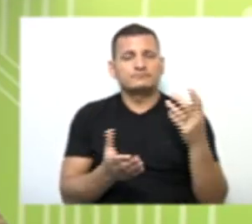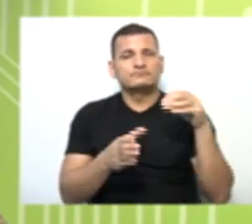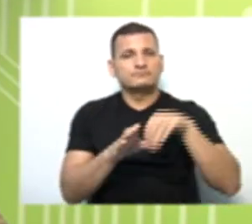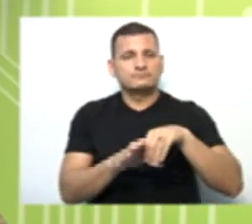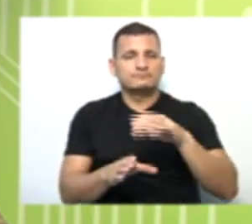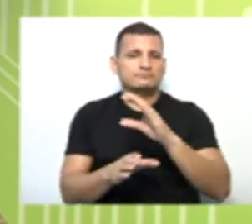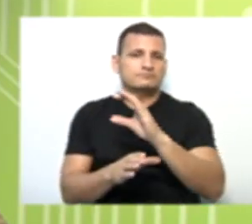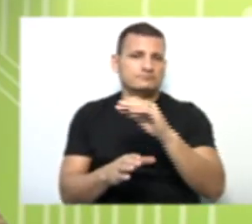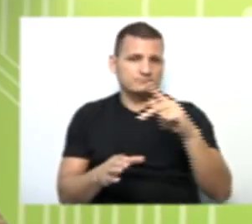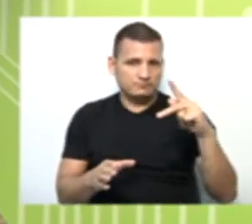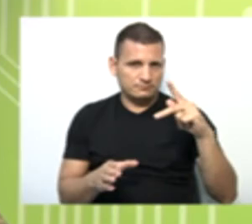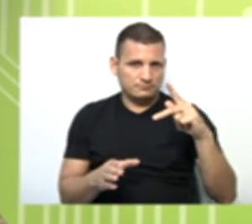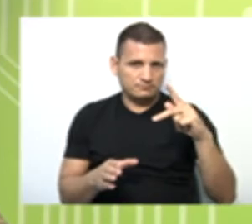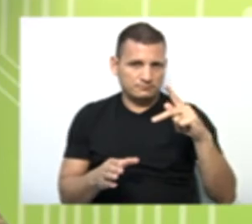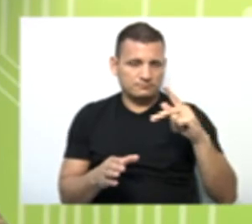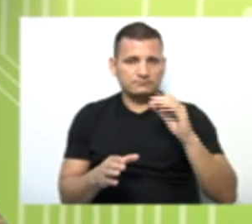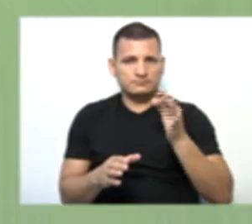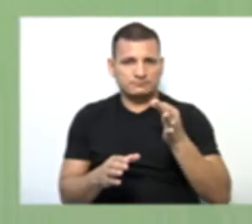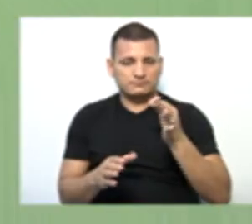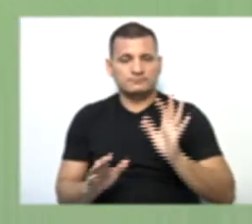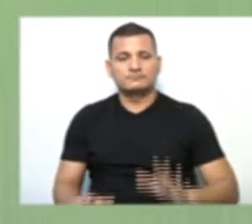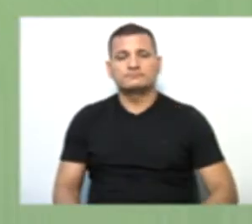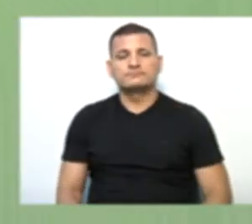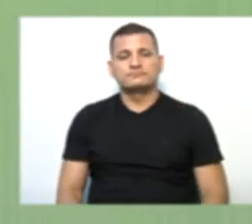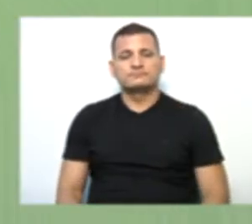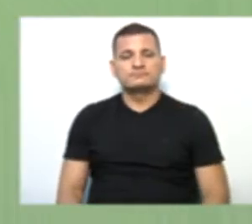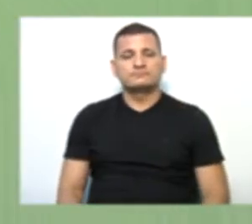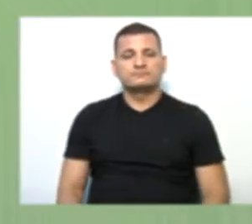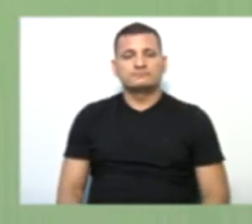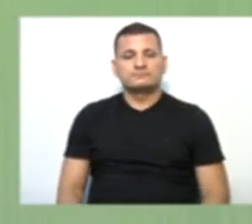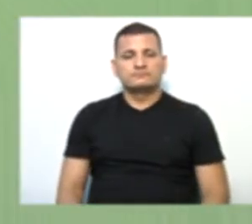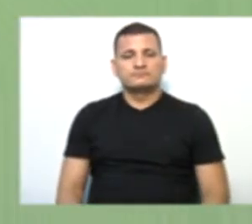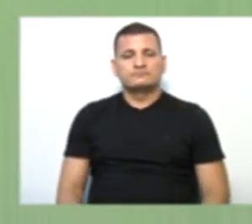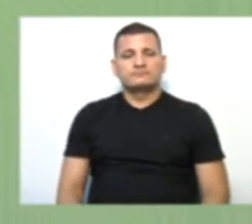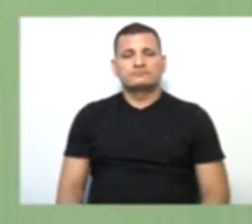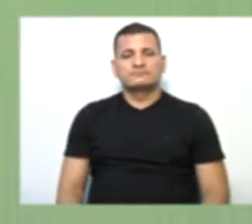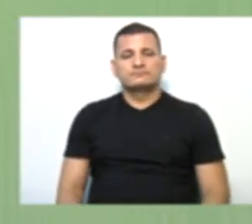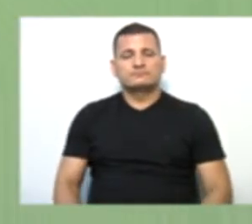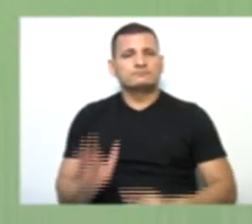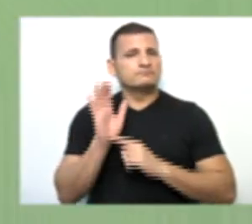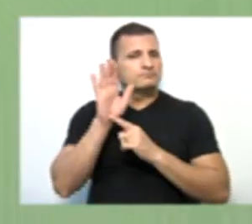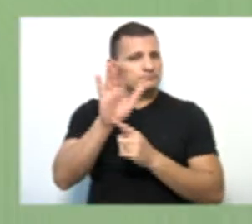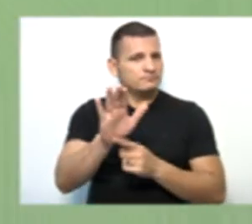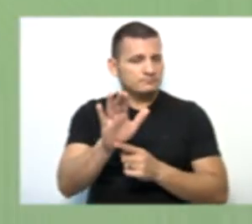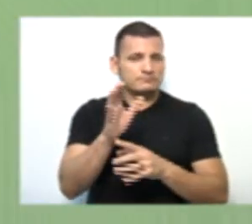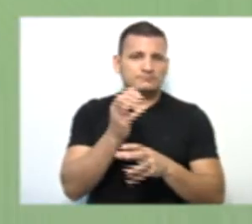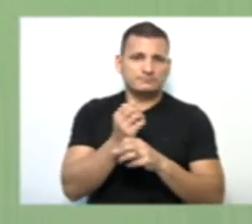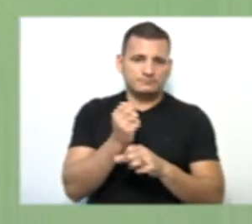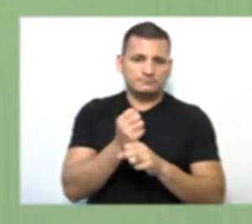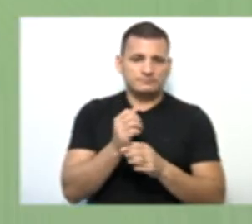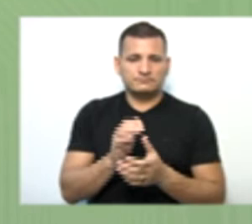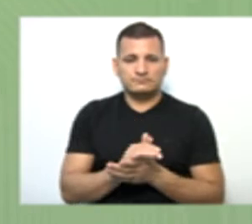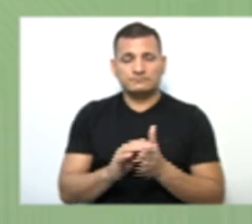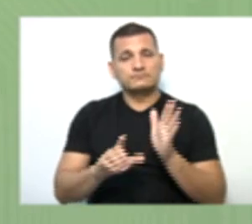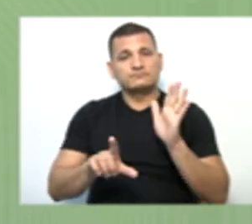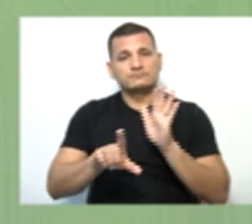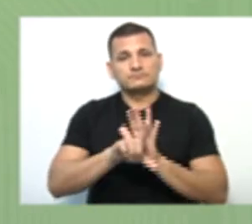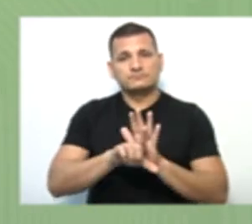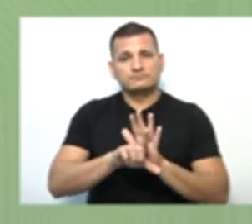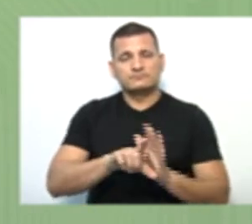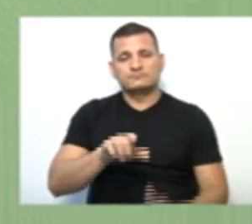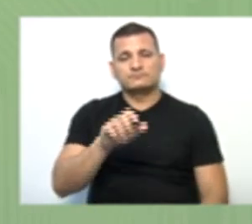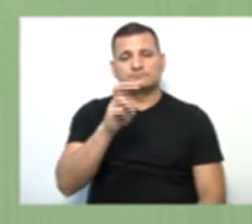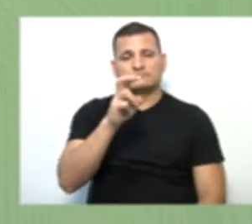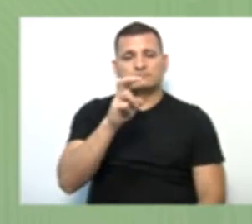na cooperativa. Vamos lá? Então, demonstrações contábeis. A lei número